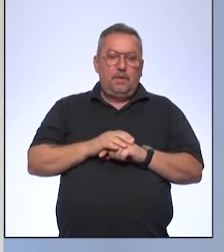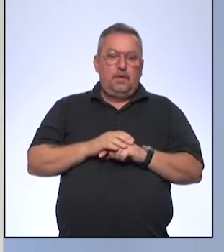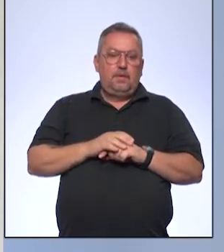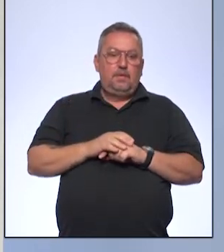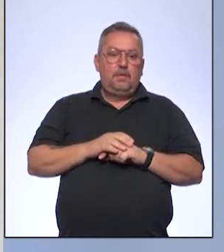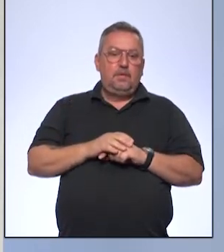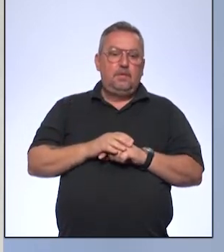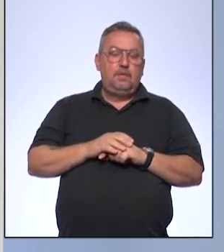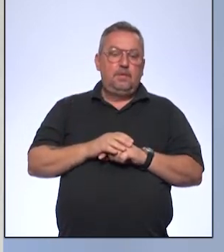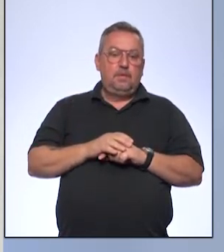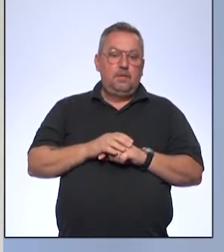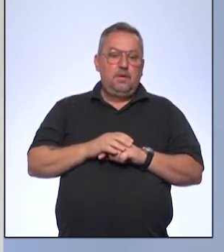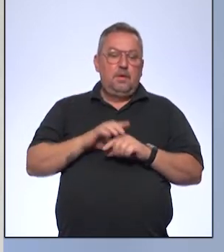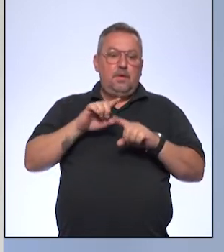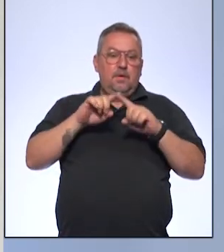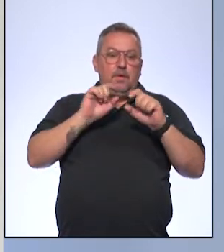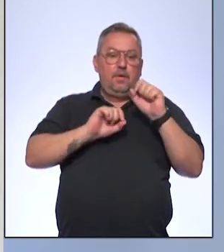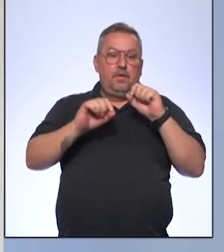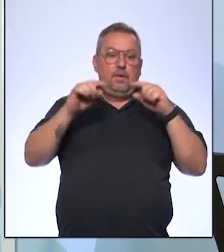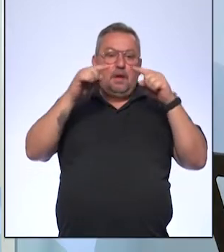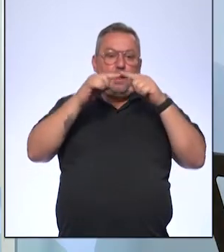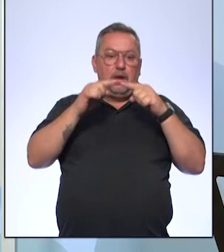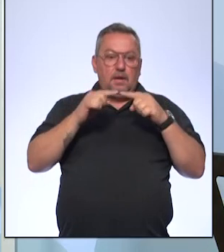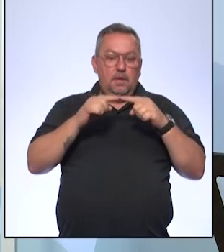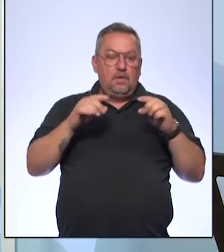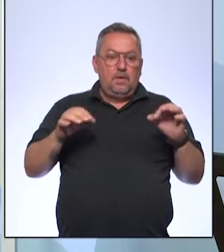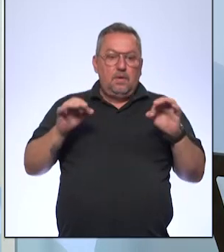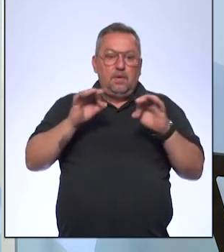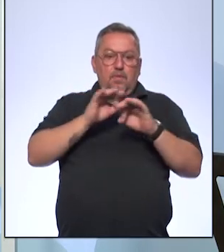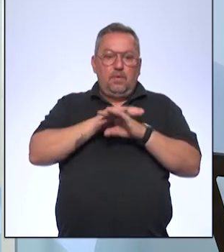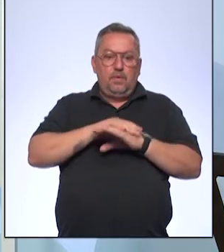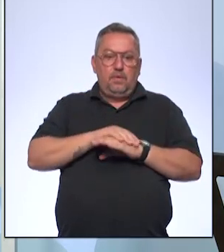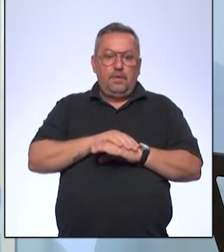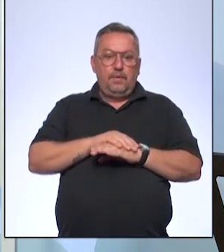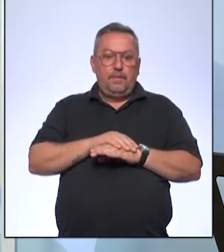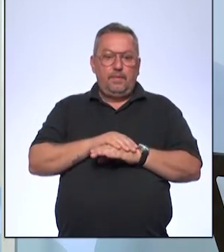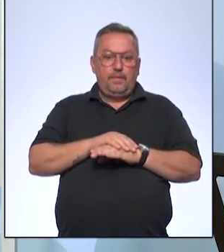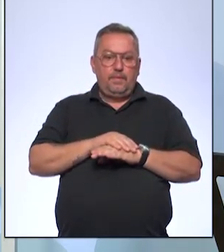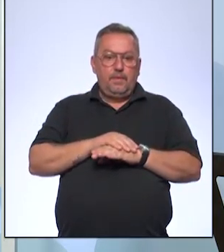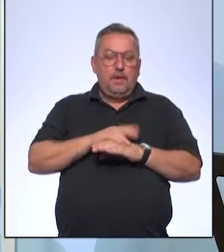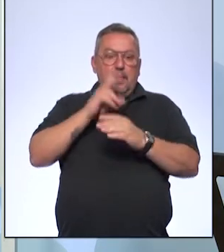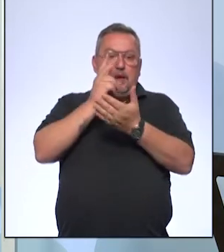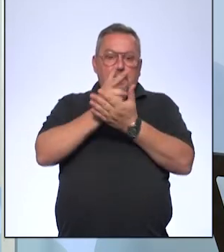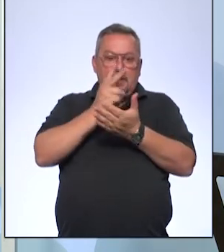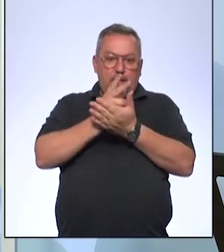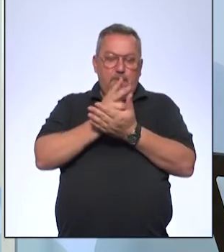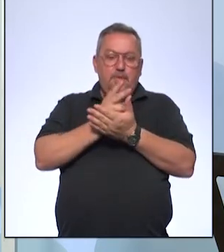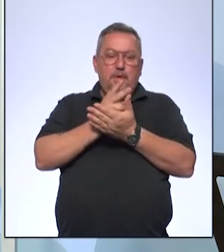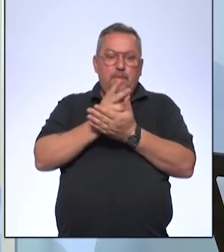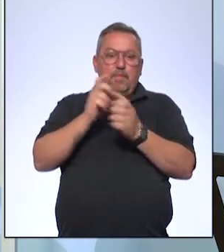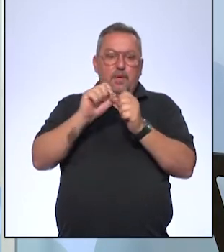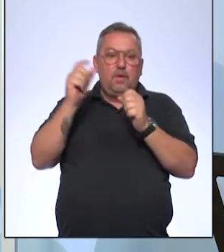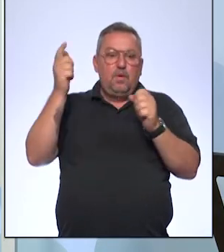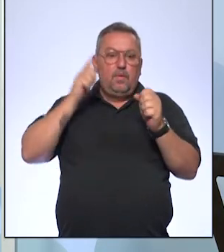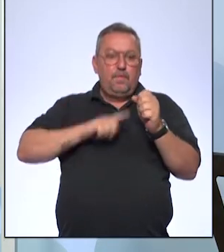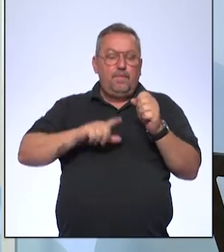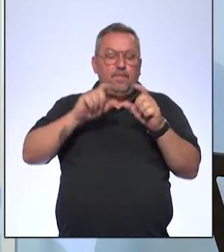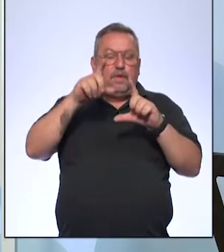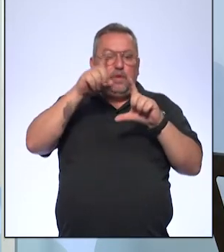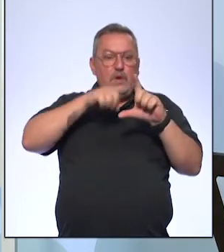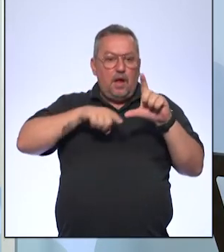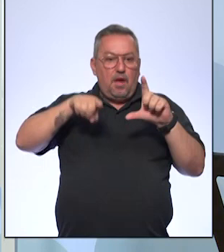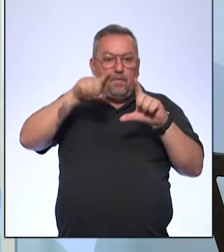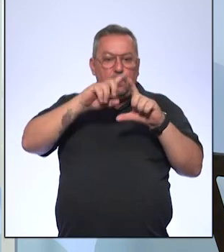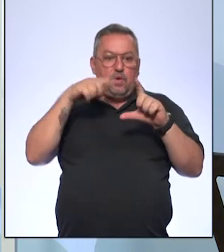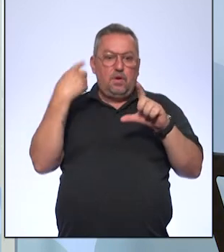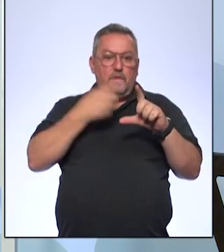aqui, ó, na relação, já caí na relação. Então, sempre essa relação, para construir o gráfico de setores, é o